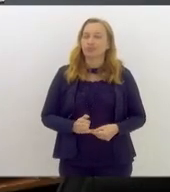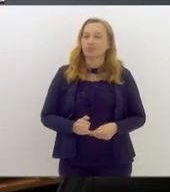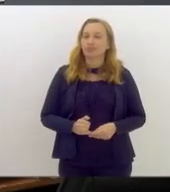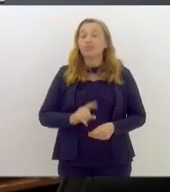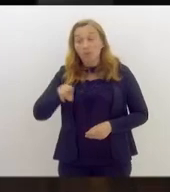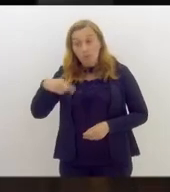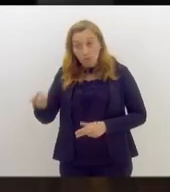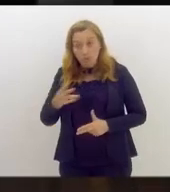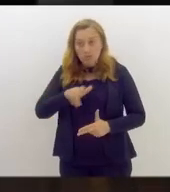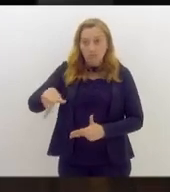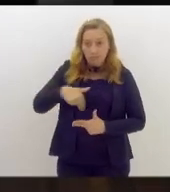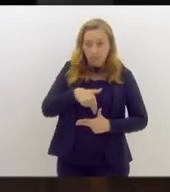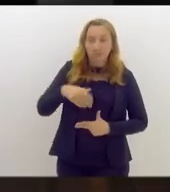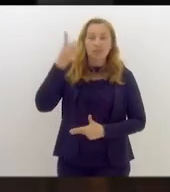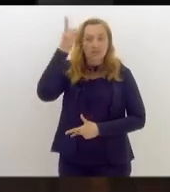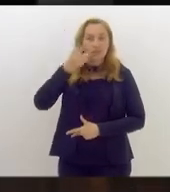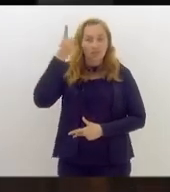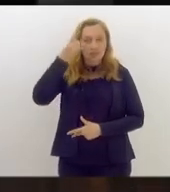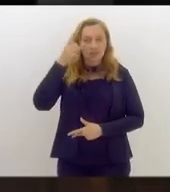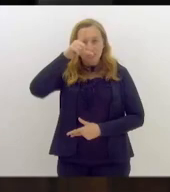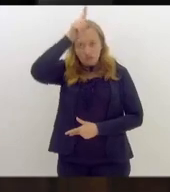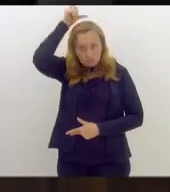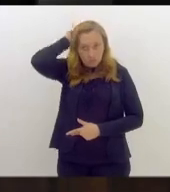próximo do escritório